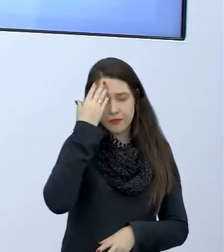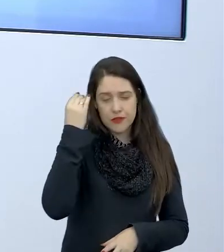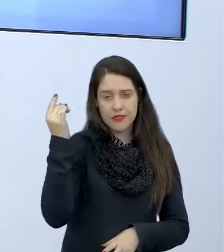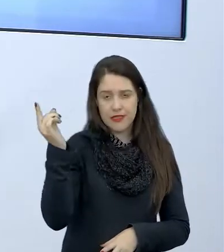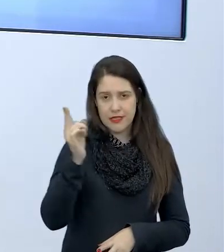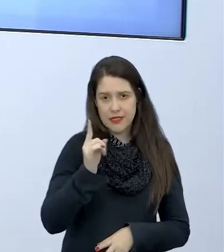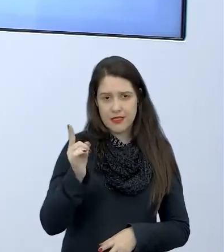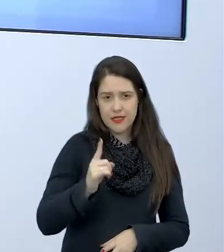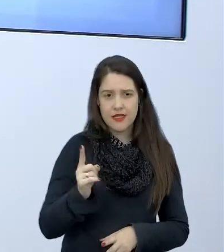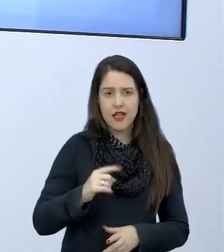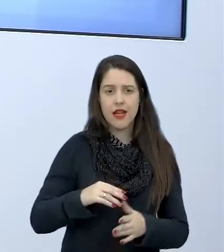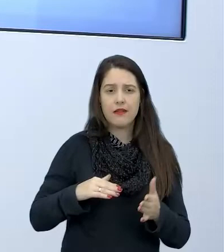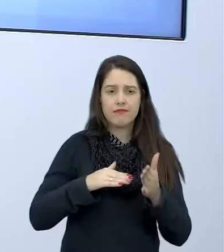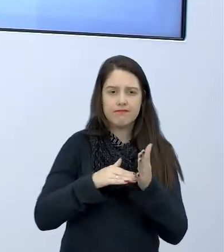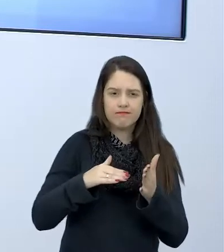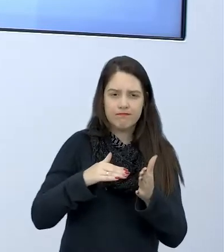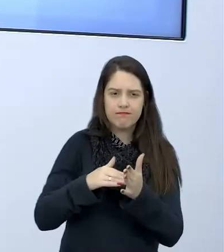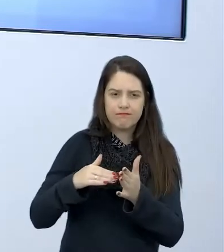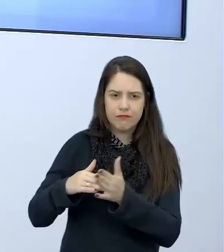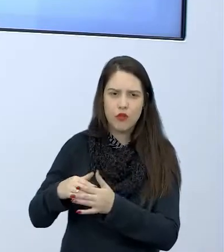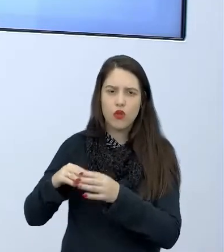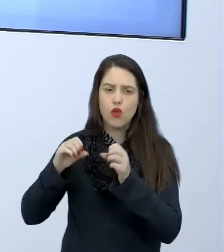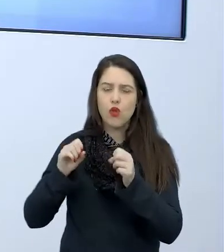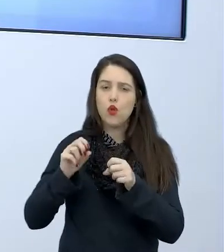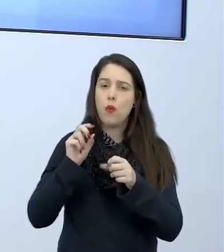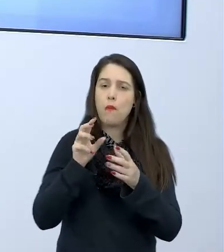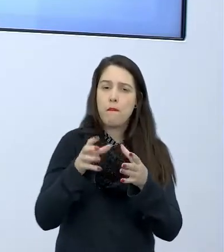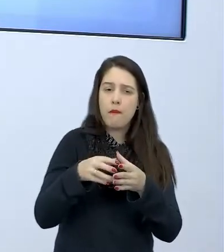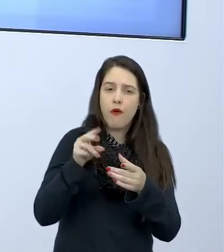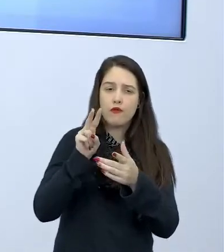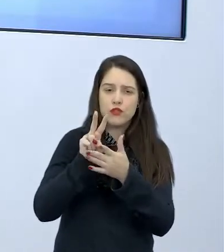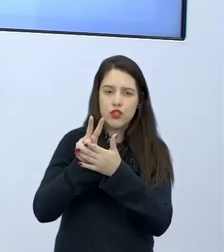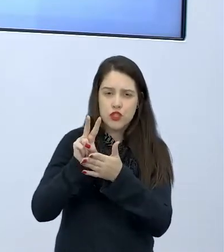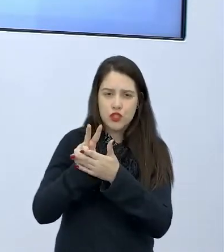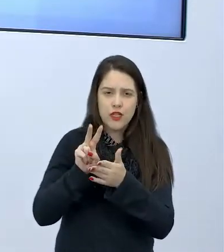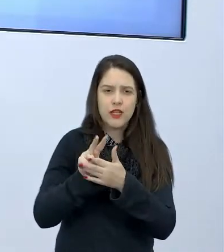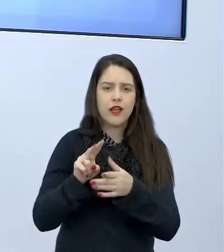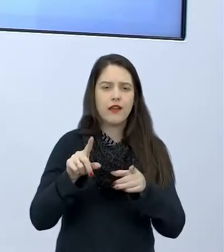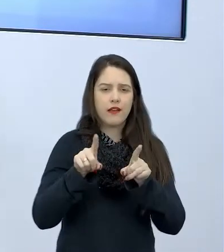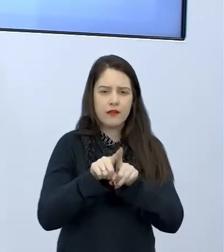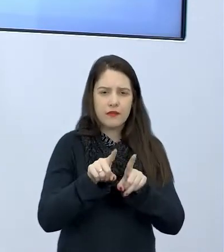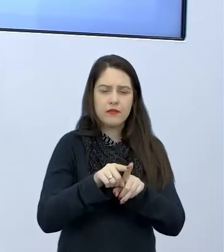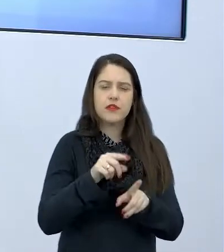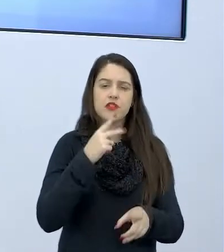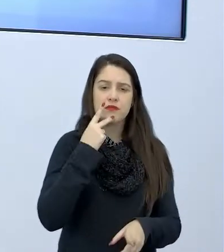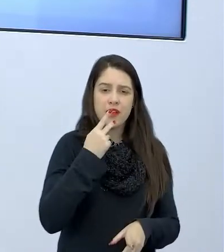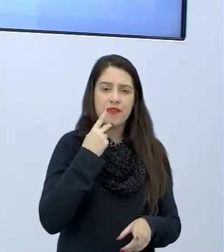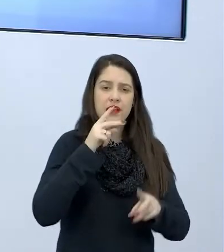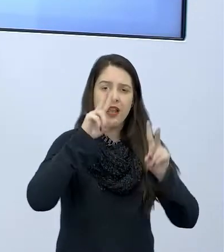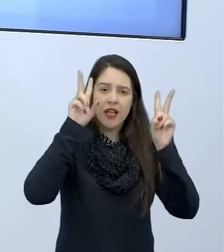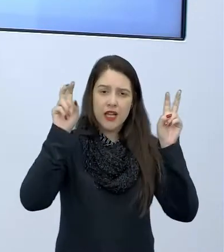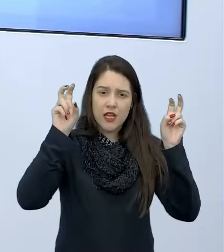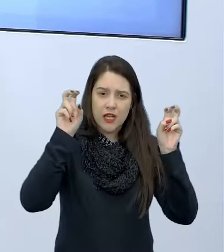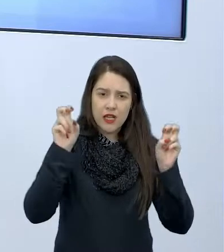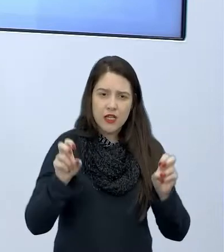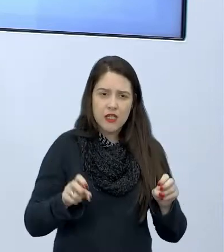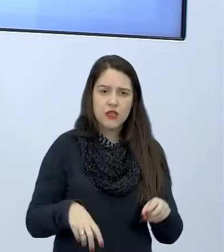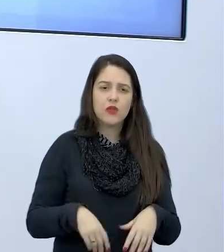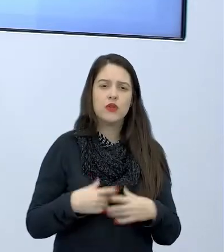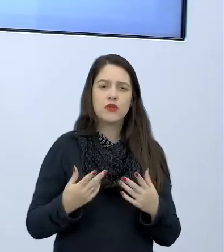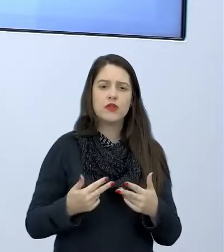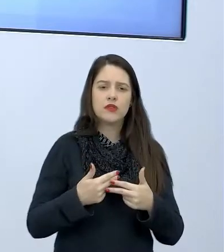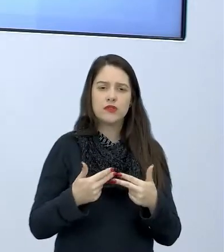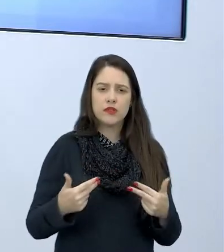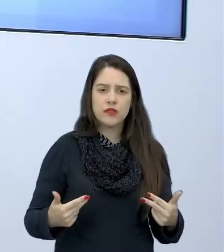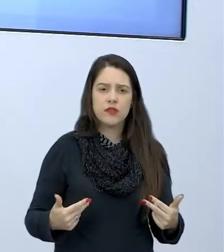aqui sobre as imigrações, a gente falou aqui sobre os povos indígenas, a gente vai falar, por exemplo, sobre a questão do negro,